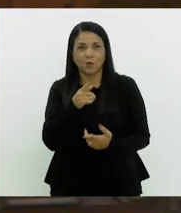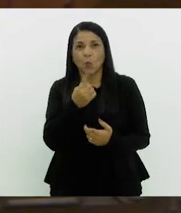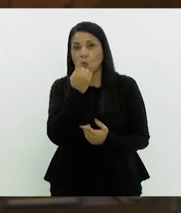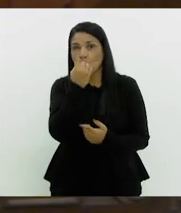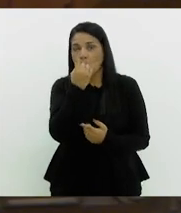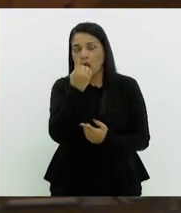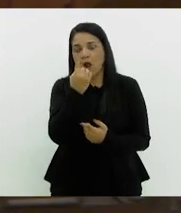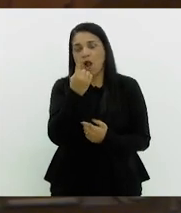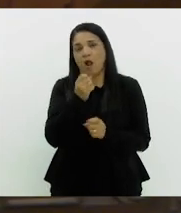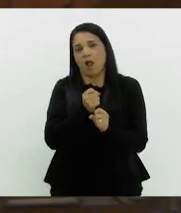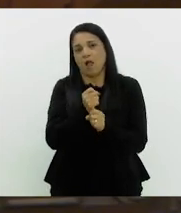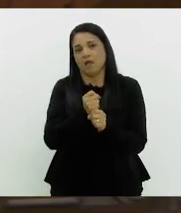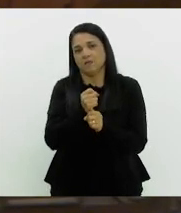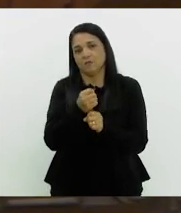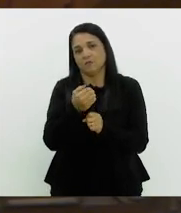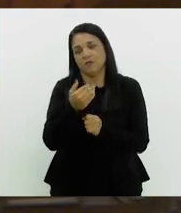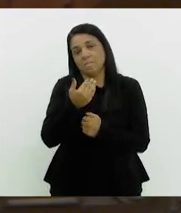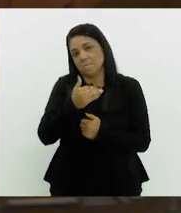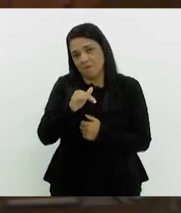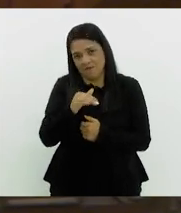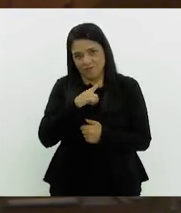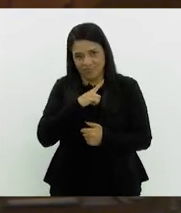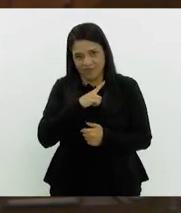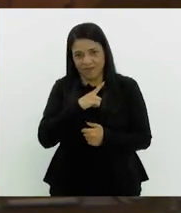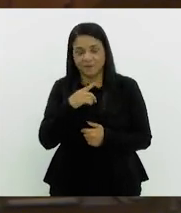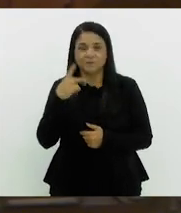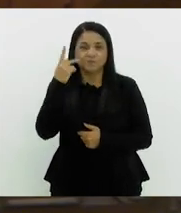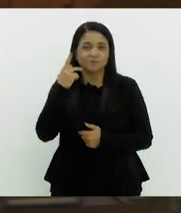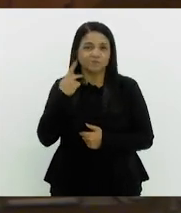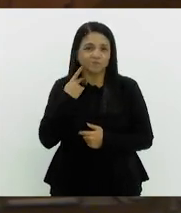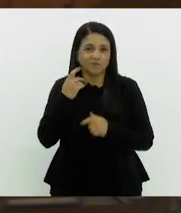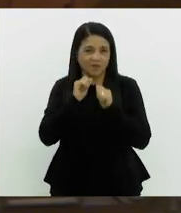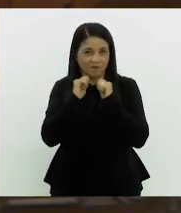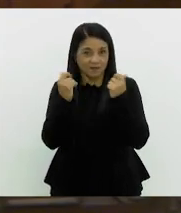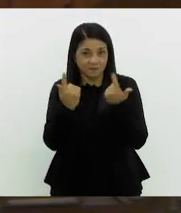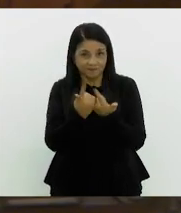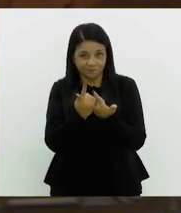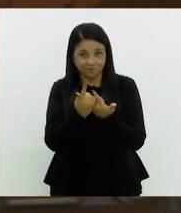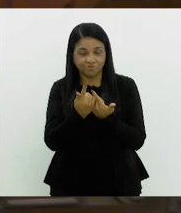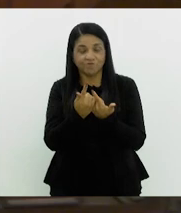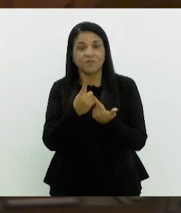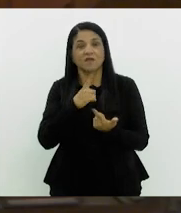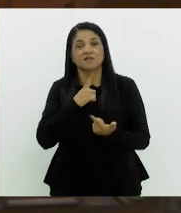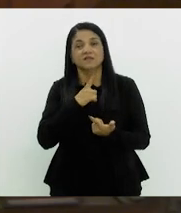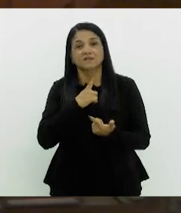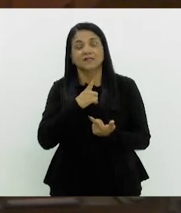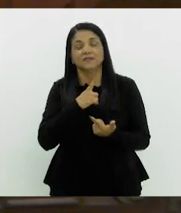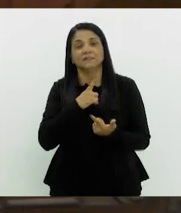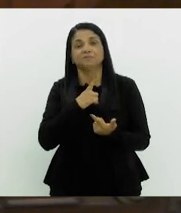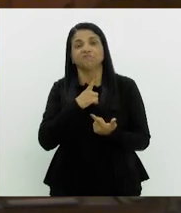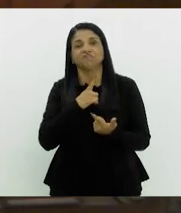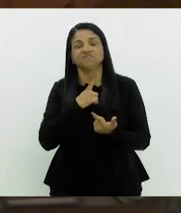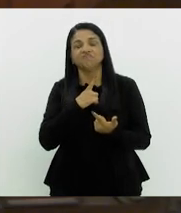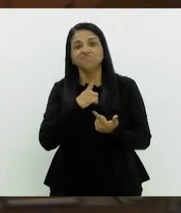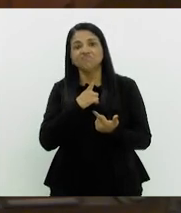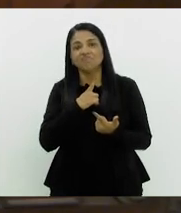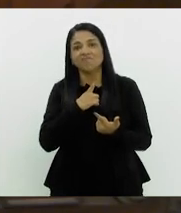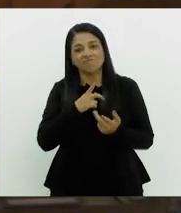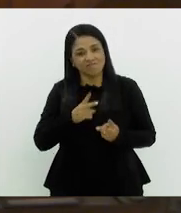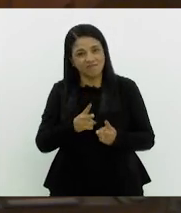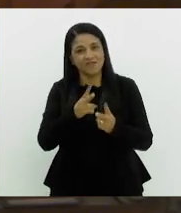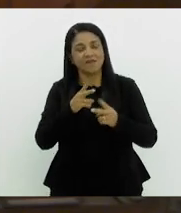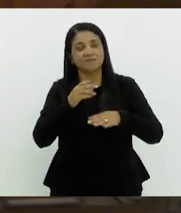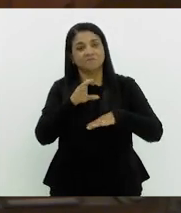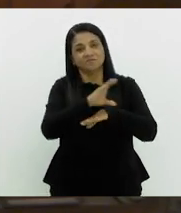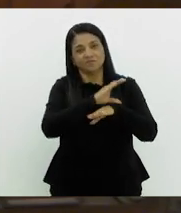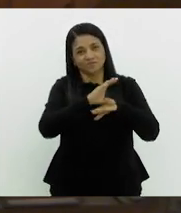meio. Eu inicio dizendo que a Procuradoria-Geral da Alerj ela tem assento constitucional aqui no Estado do Rio de Janeiro. O artigo 121